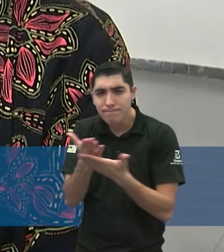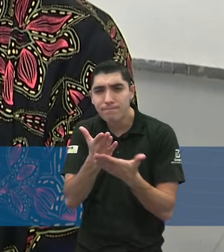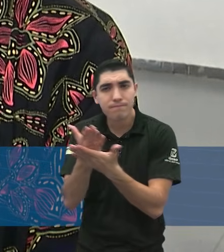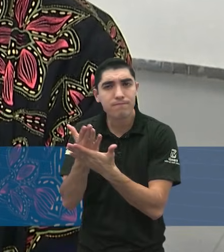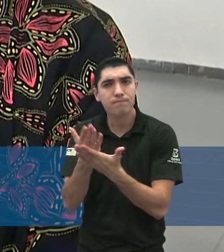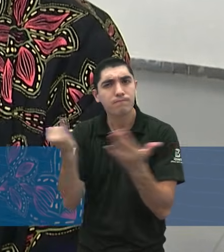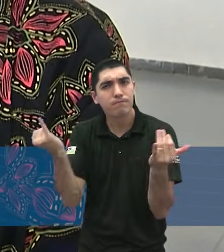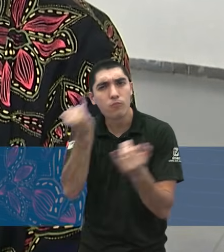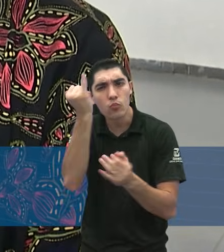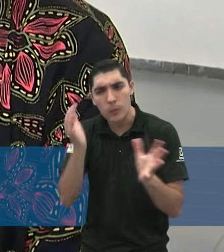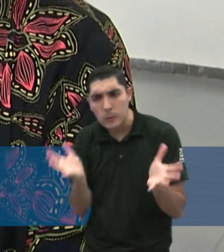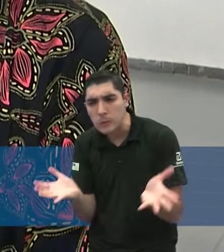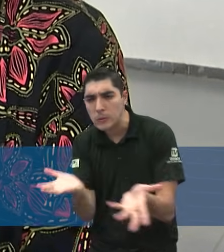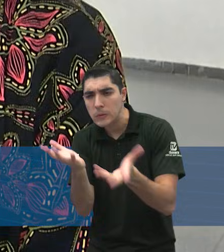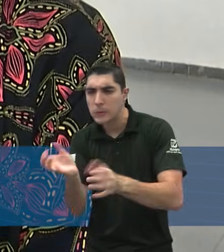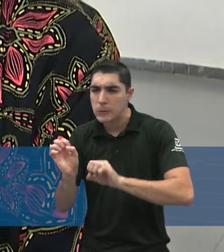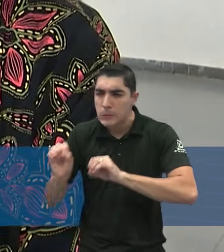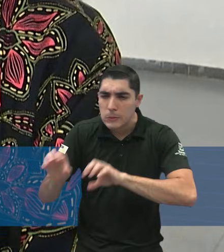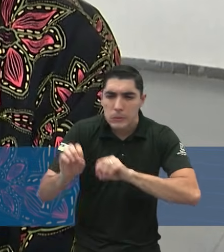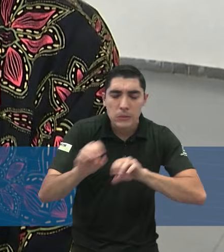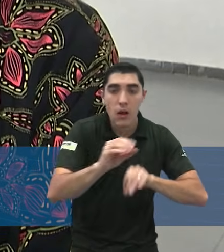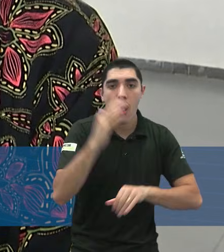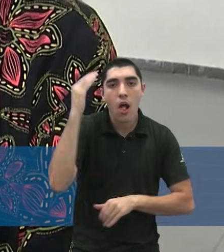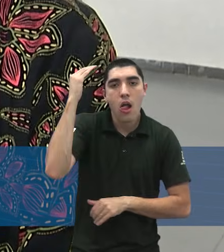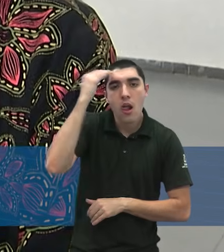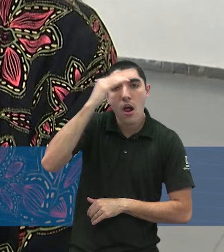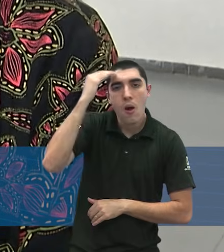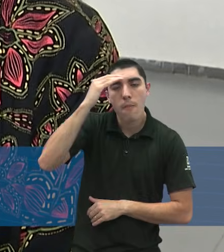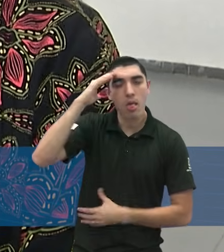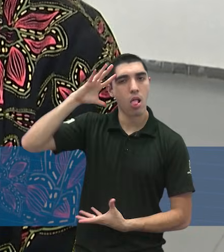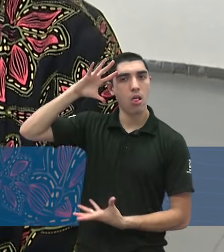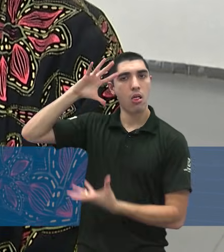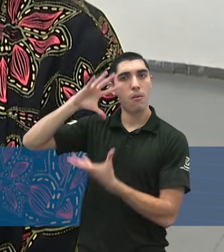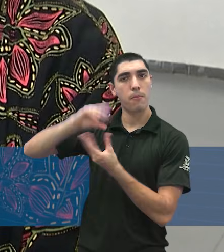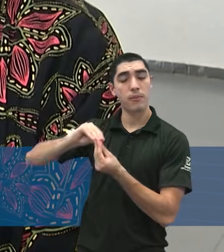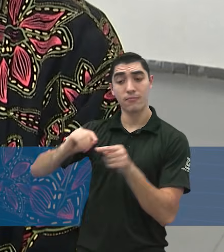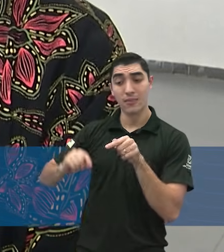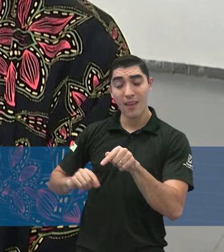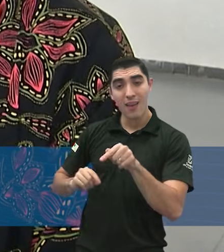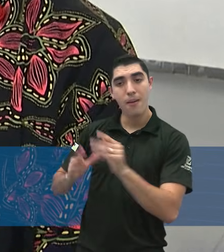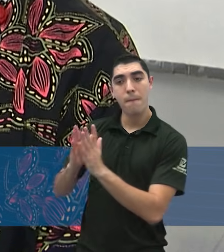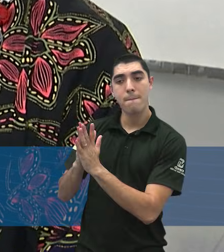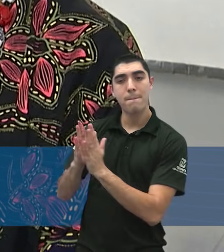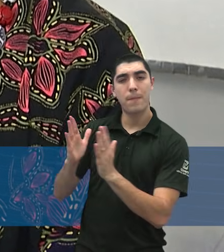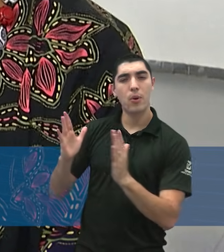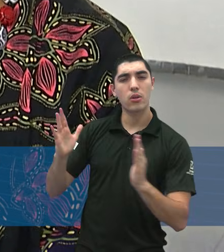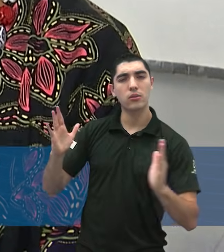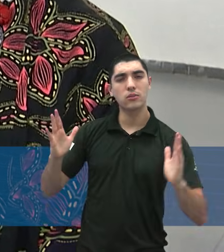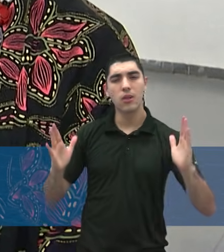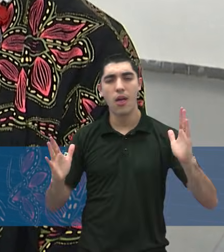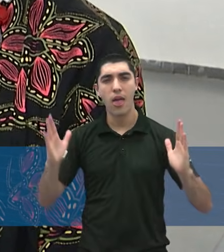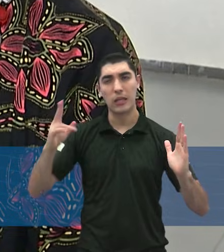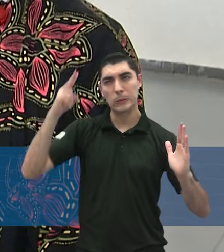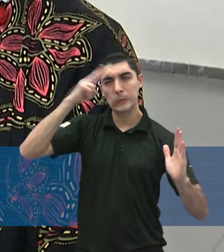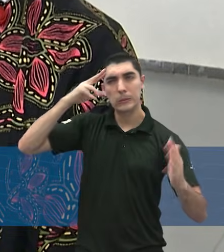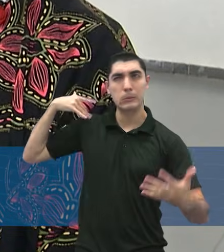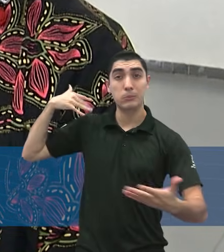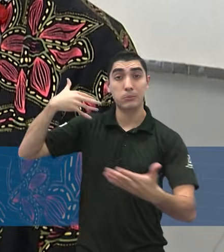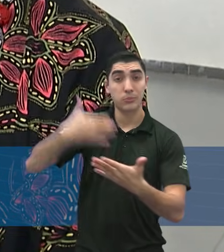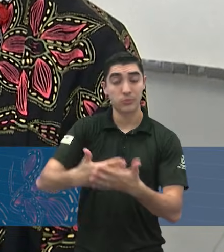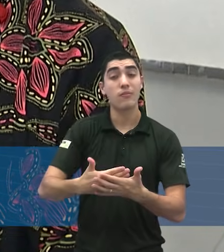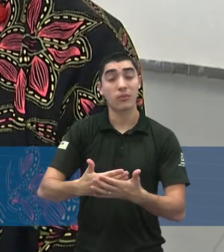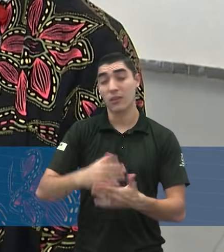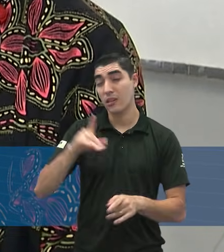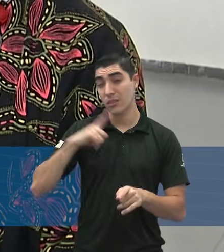de entender, compreender esse processo histórico racial que traz consequências até